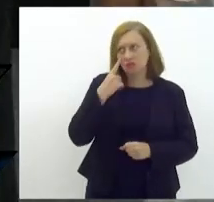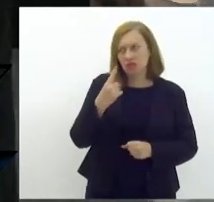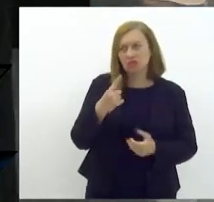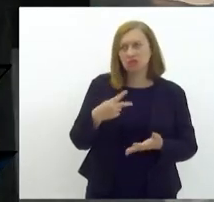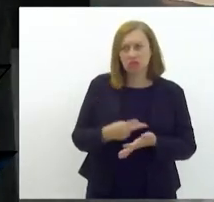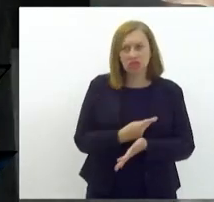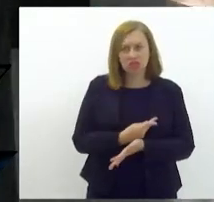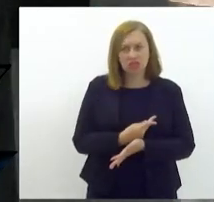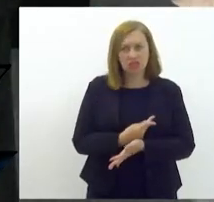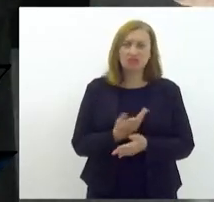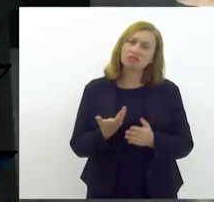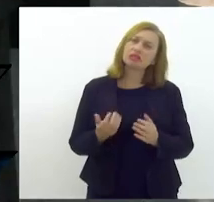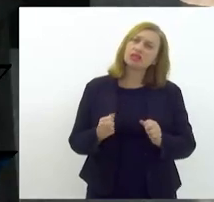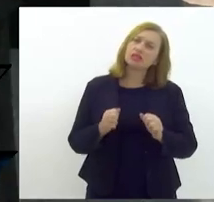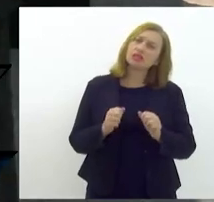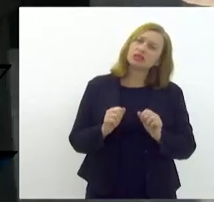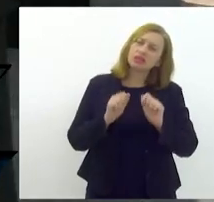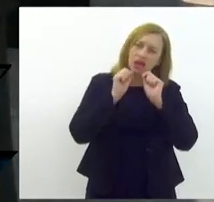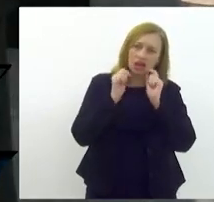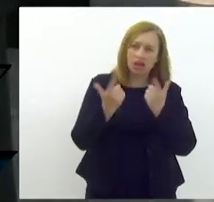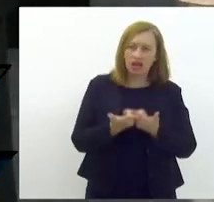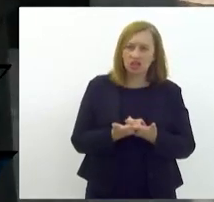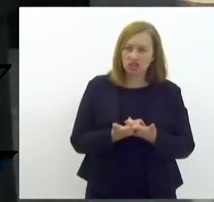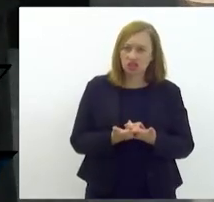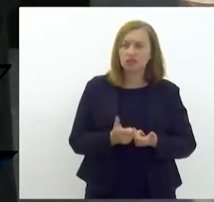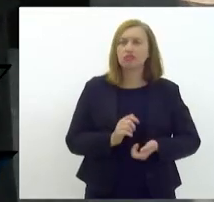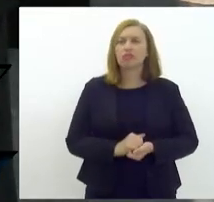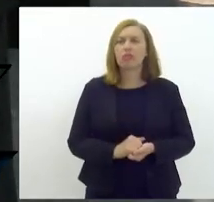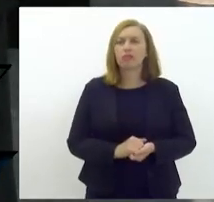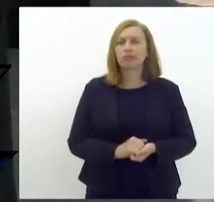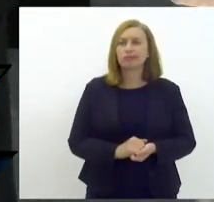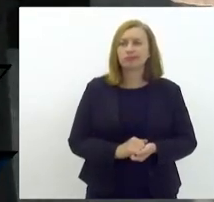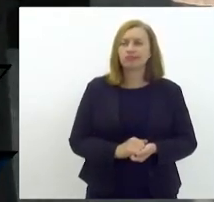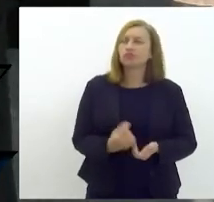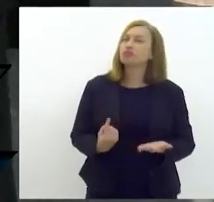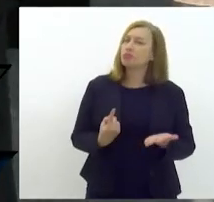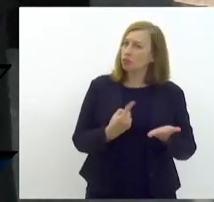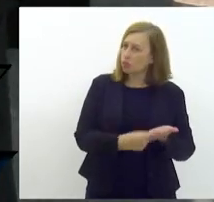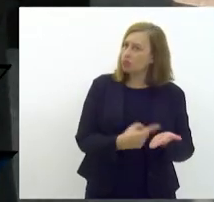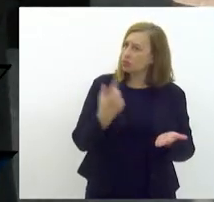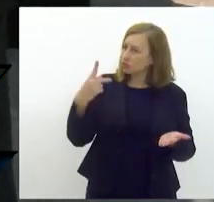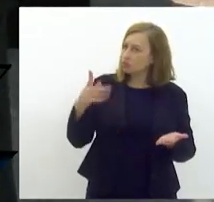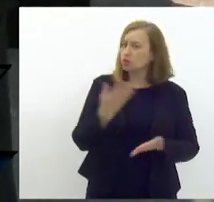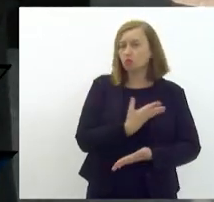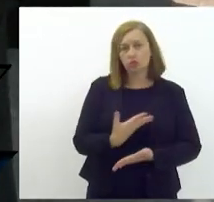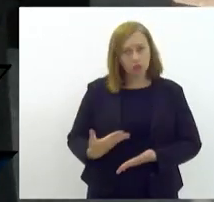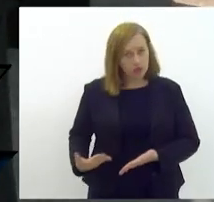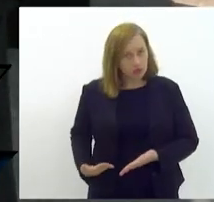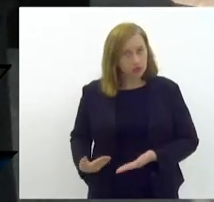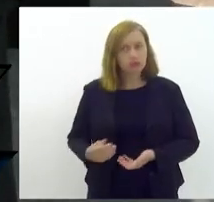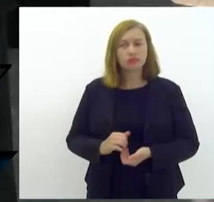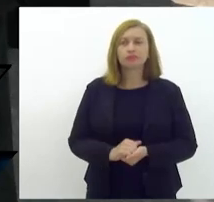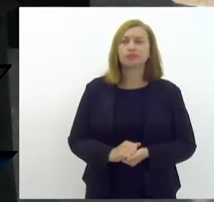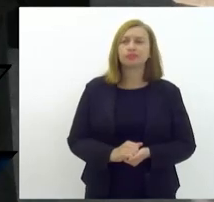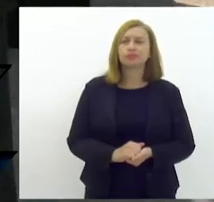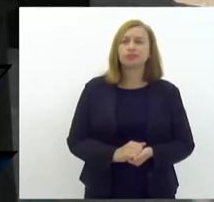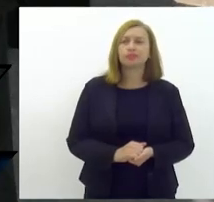acontecendo aqui nessa casa da da sua o seu compromisso com o governador